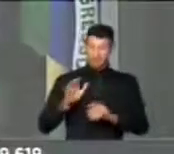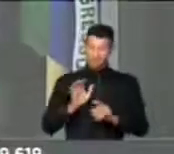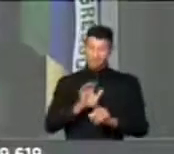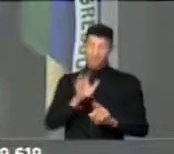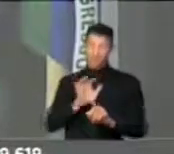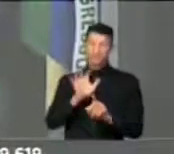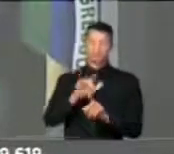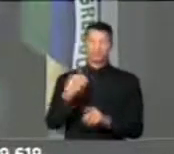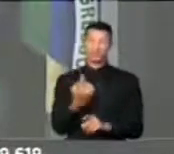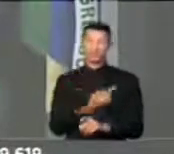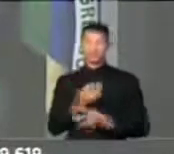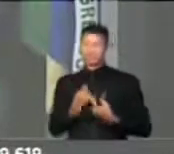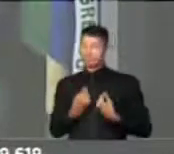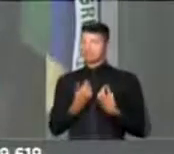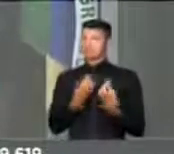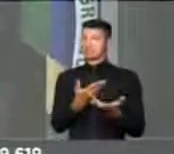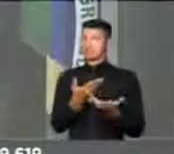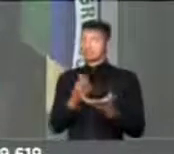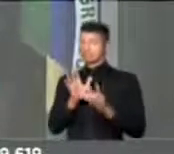gente começa a ler